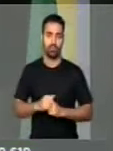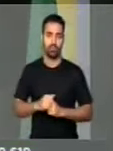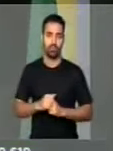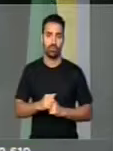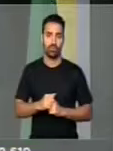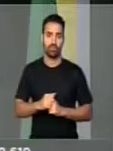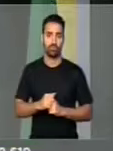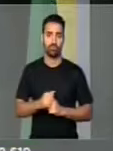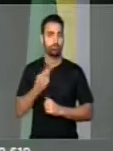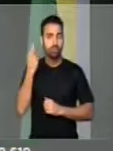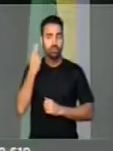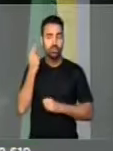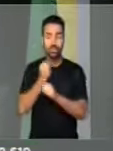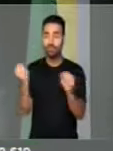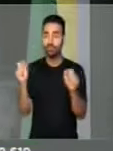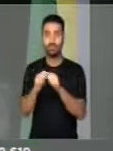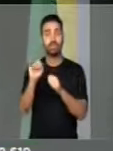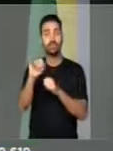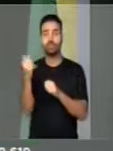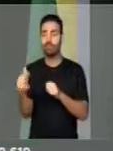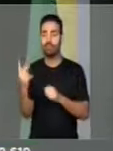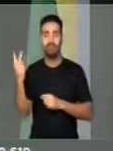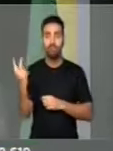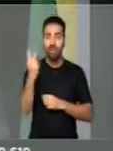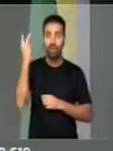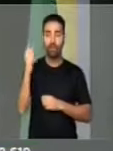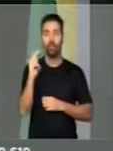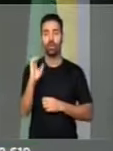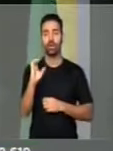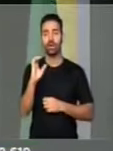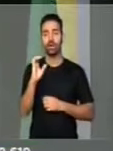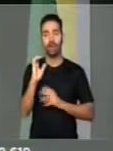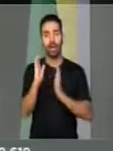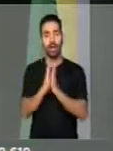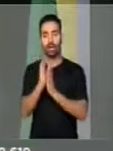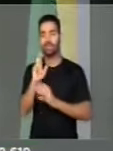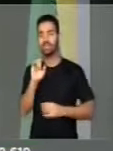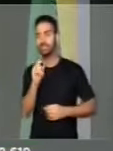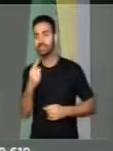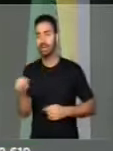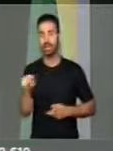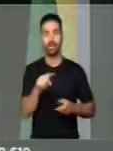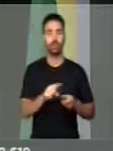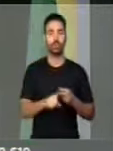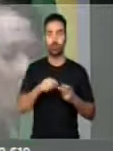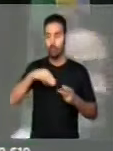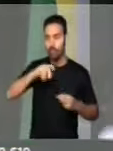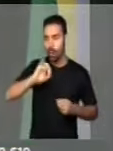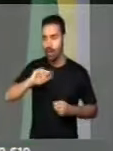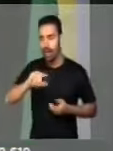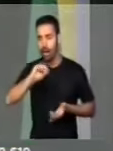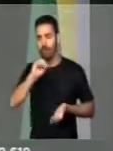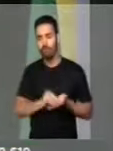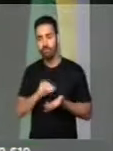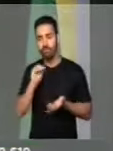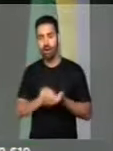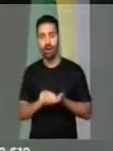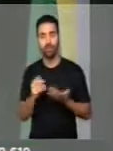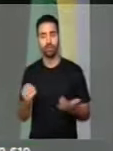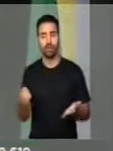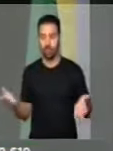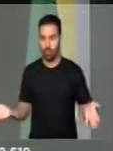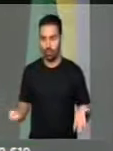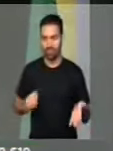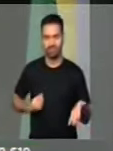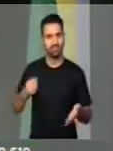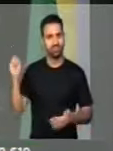sem os valores cristãos, os valores morais tão atacados nesses tempos que nós estamos vivendo. Por isso